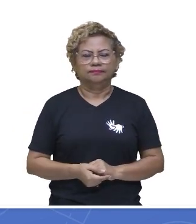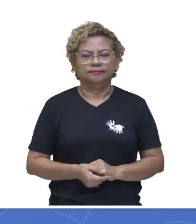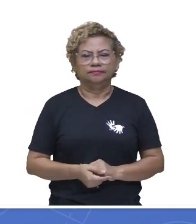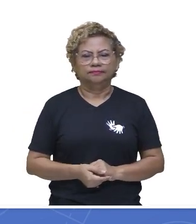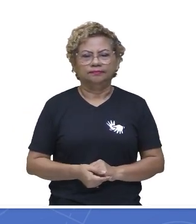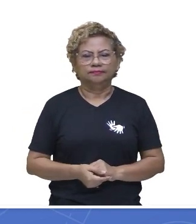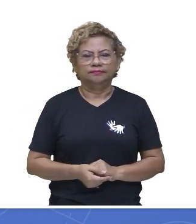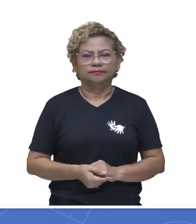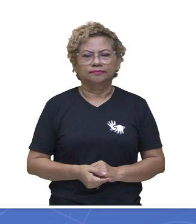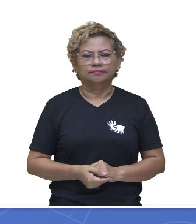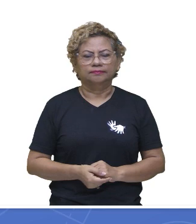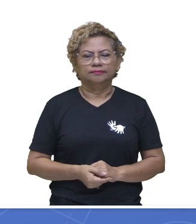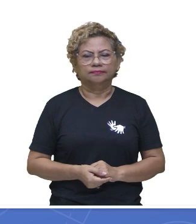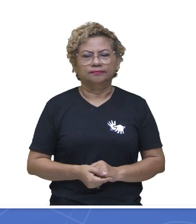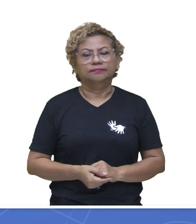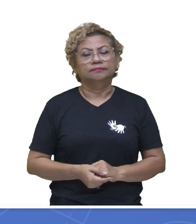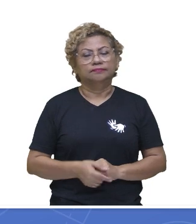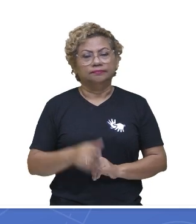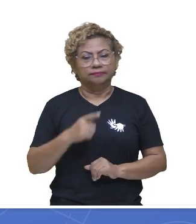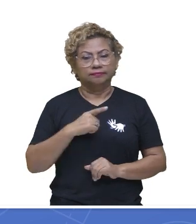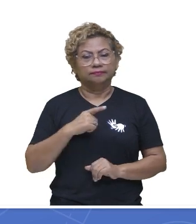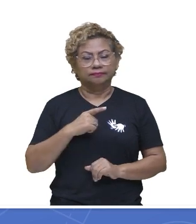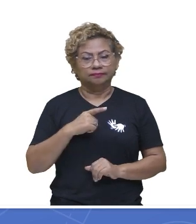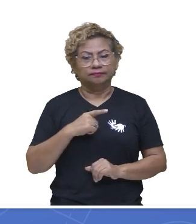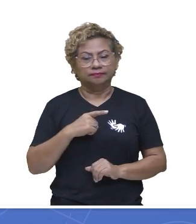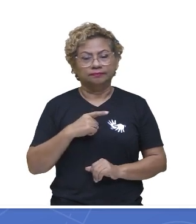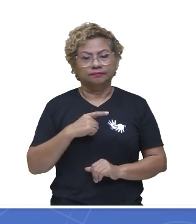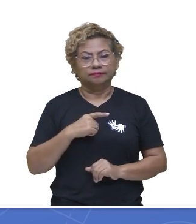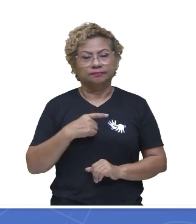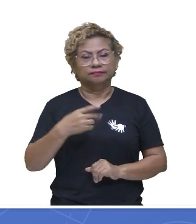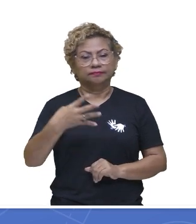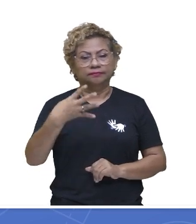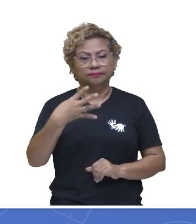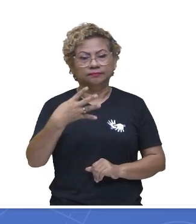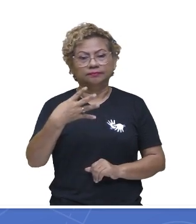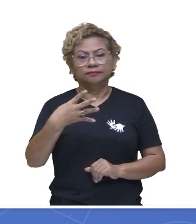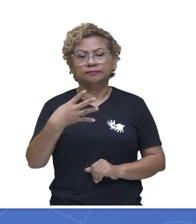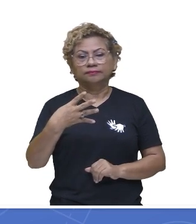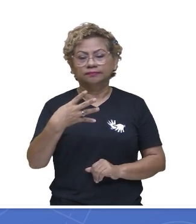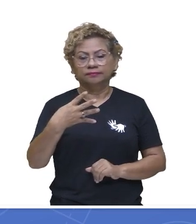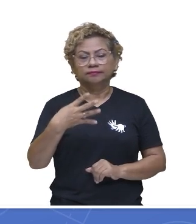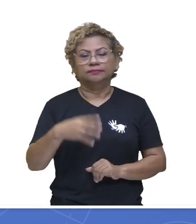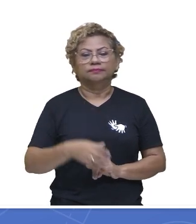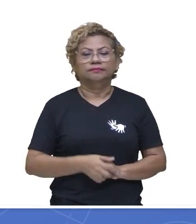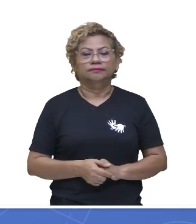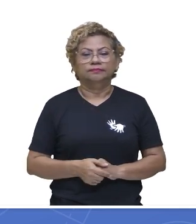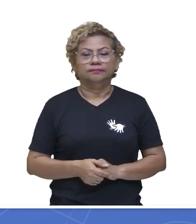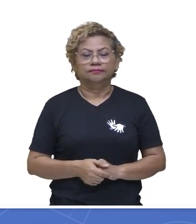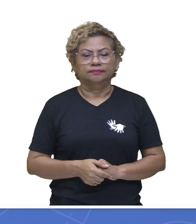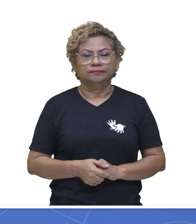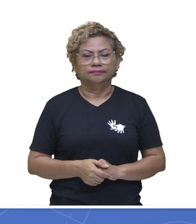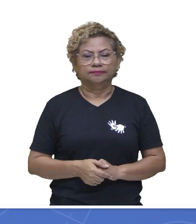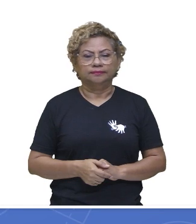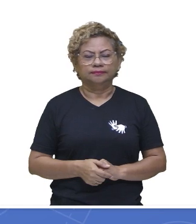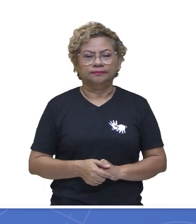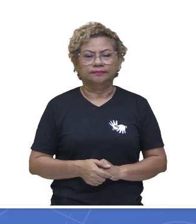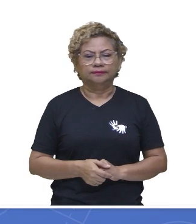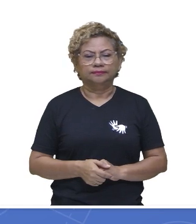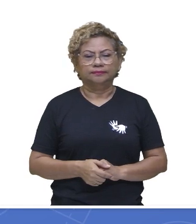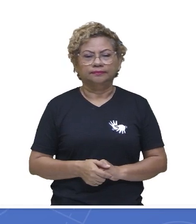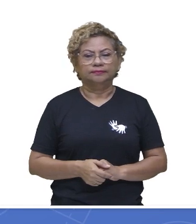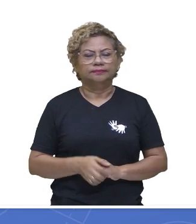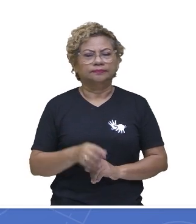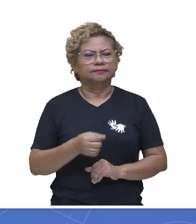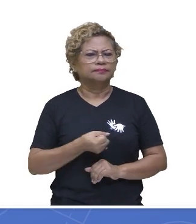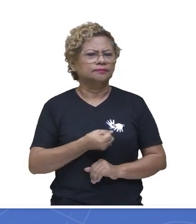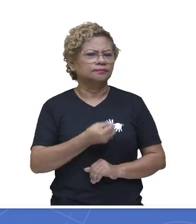eu vou ter 4 elementos nessa matriz. Então vejam, para eu descobrir a quantidade